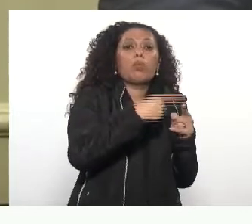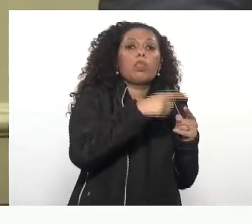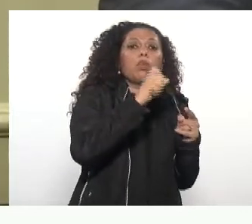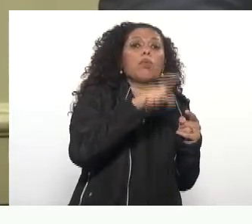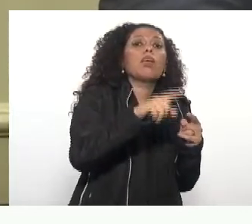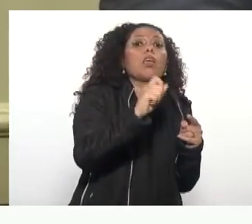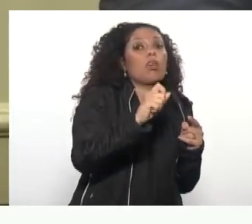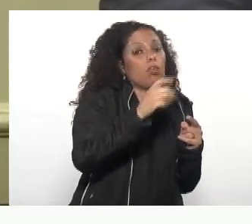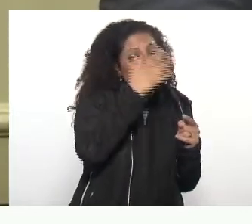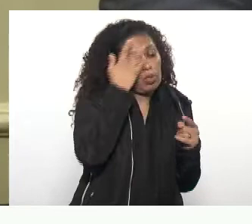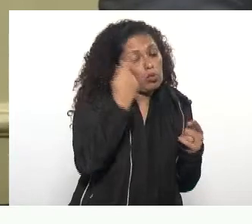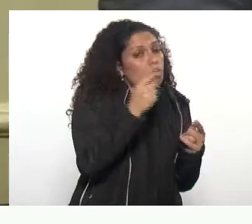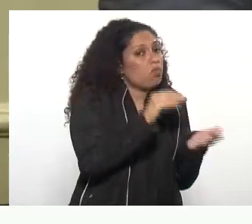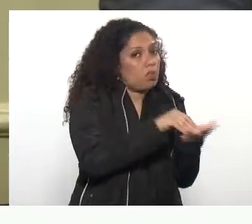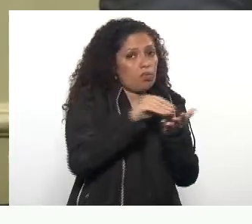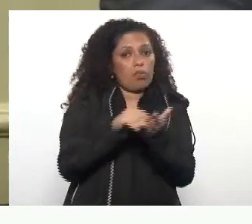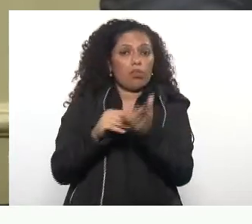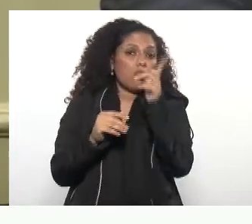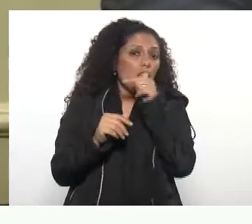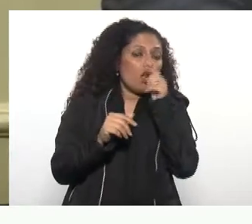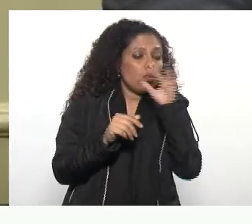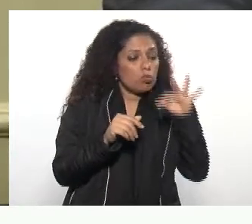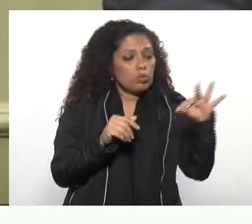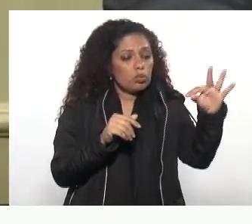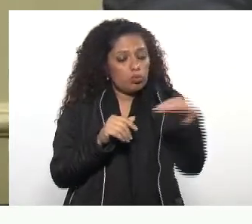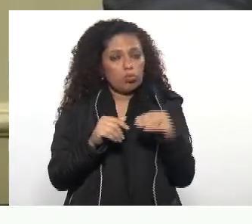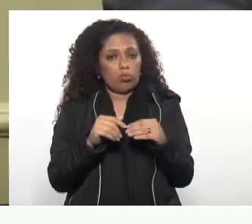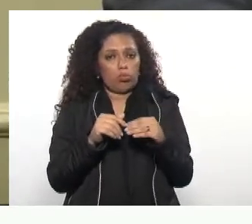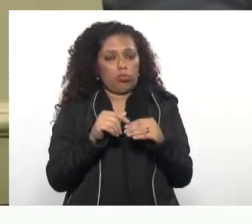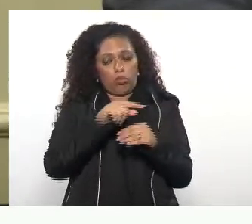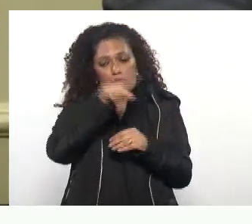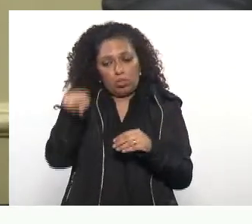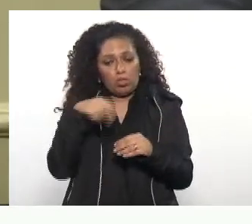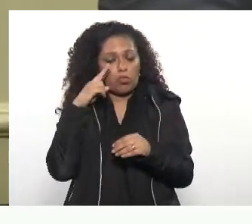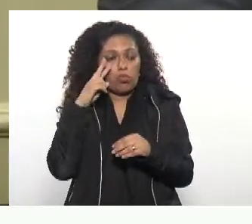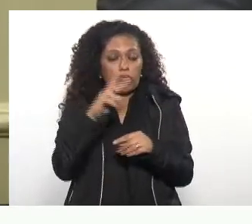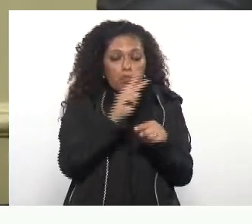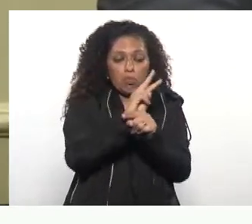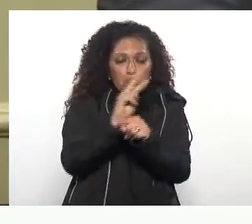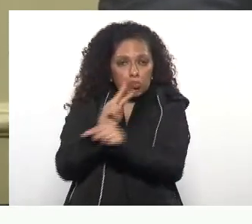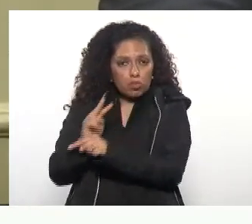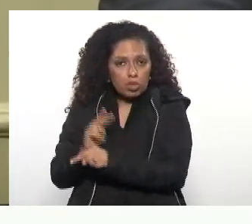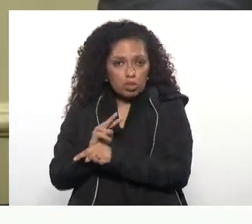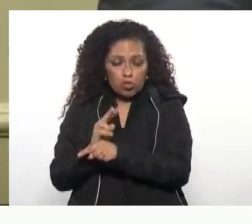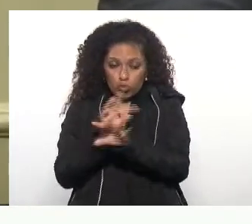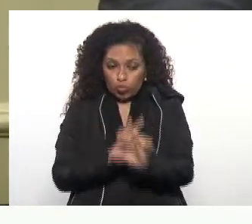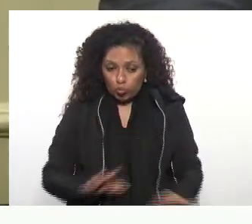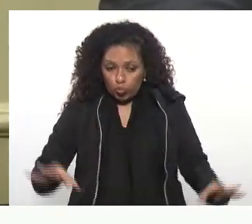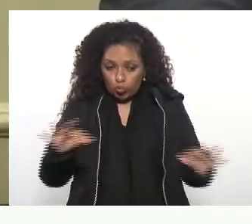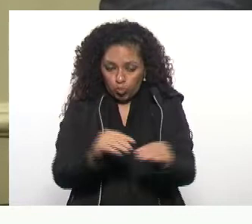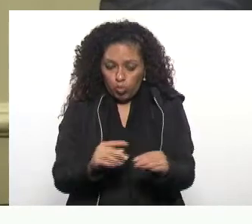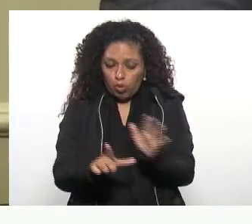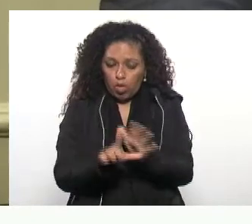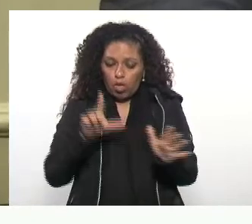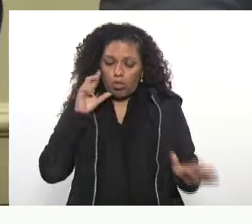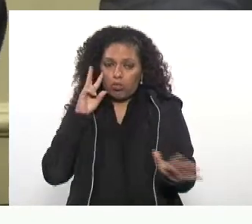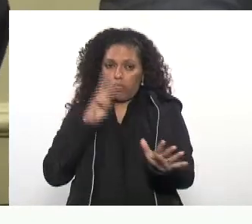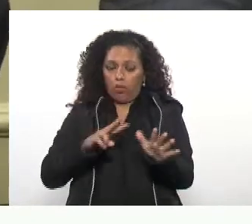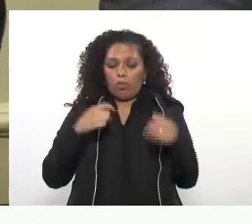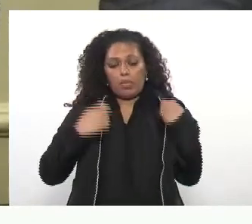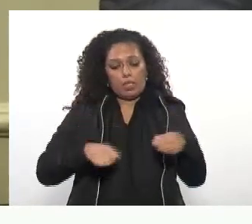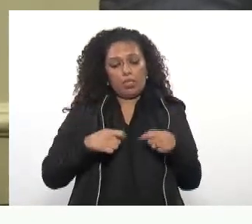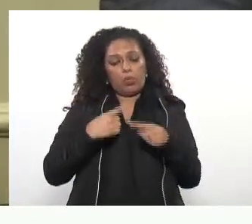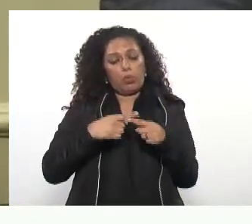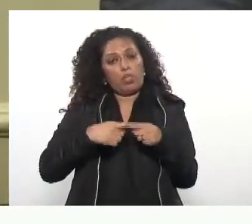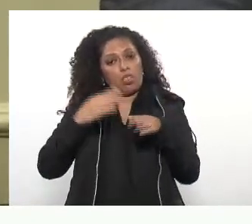próprio usuário. É isso que a gente também tem que ter uma visão em proteger, que aquilo que num primeiro momento pode parecer